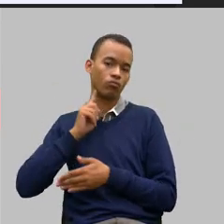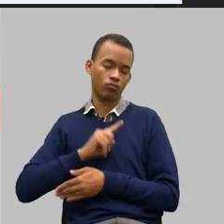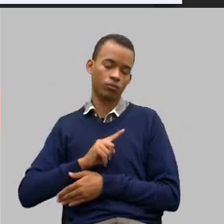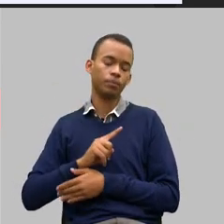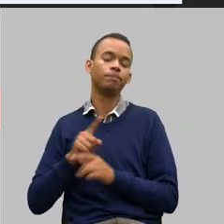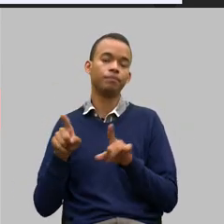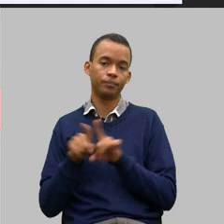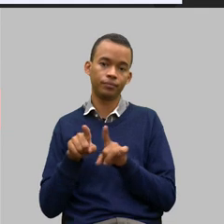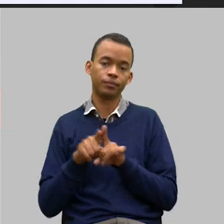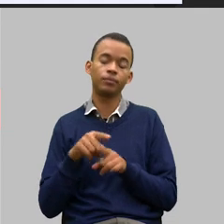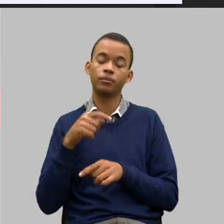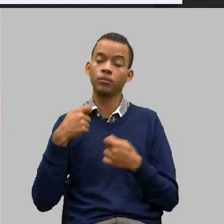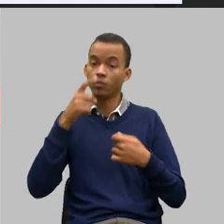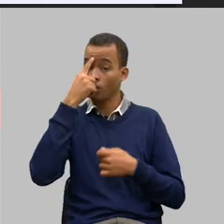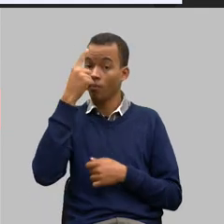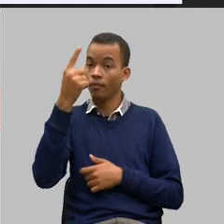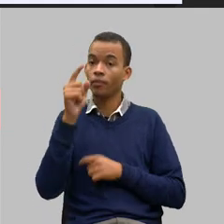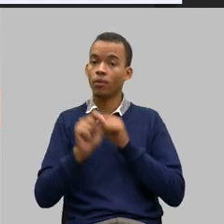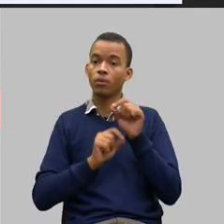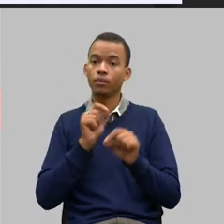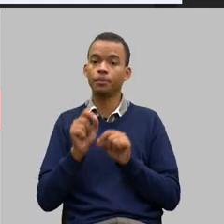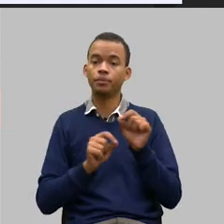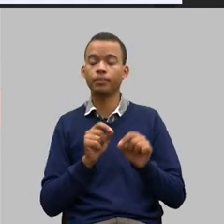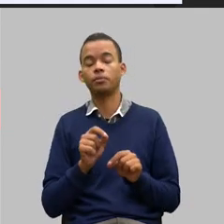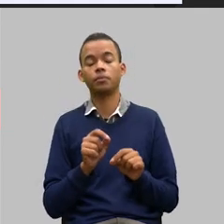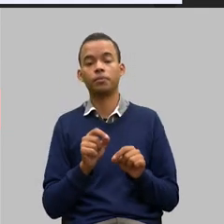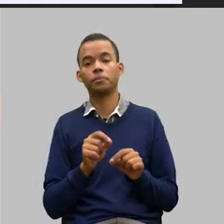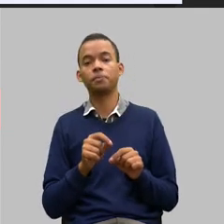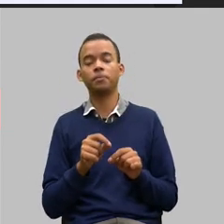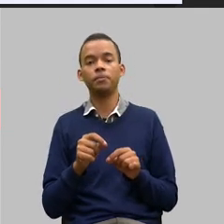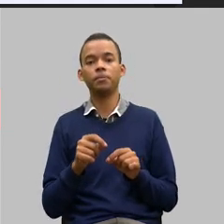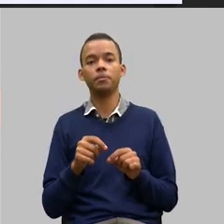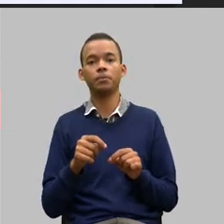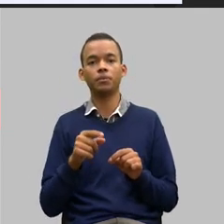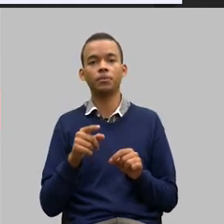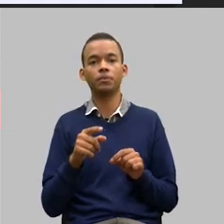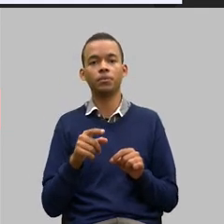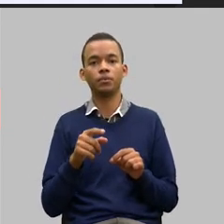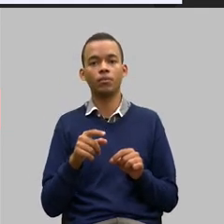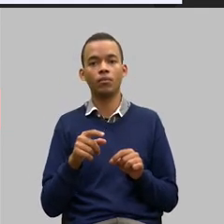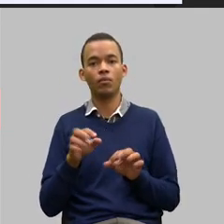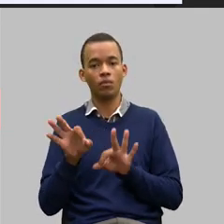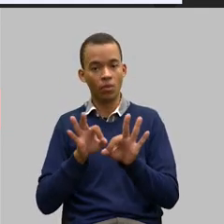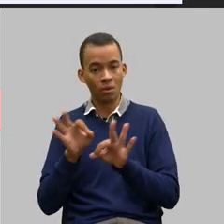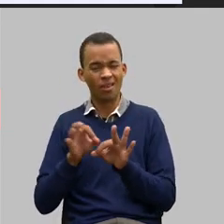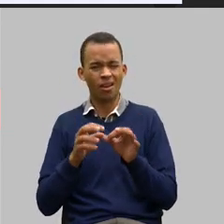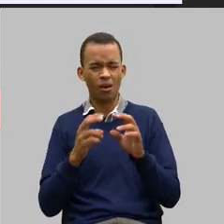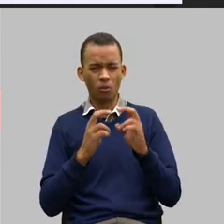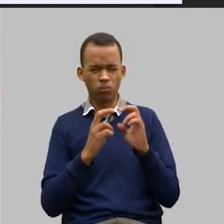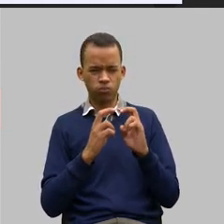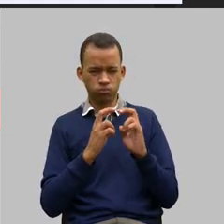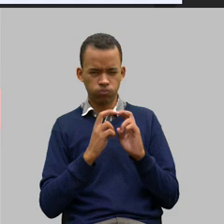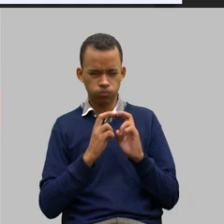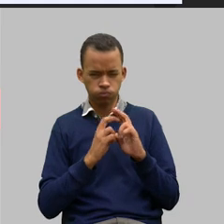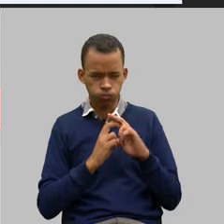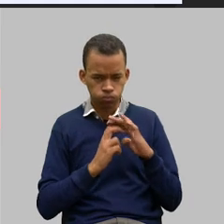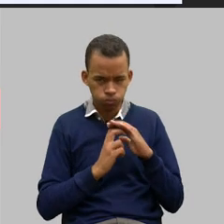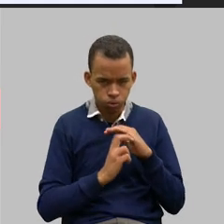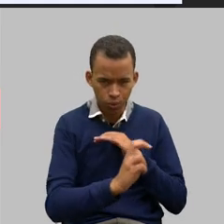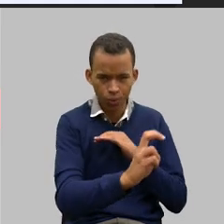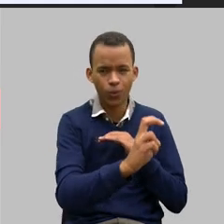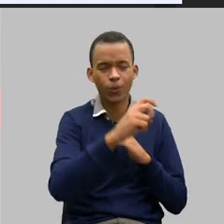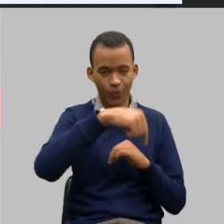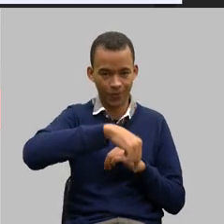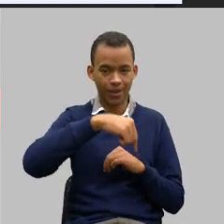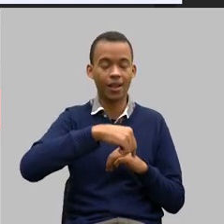Vale lembrar aqui que a própria eh viabilização da linha dois do metrô de Belo Horizonte foi fruto de um recurso que